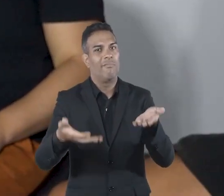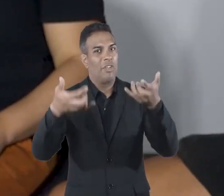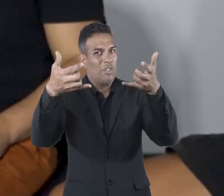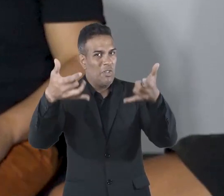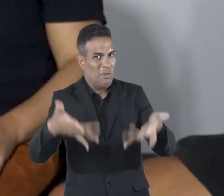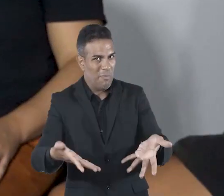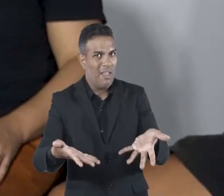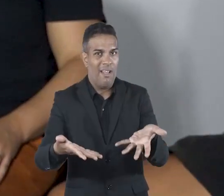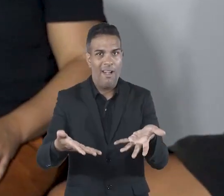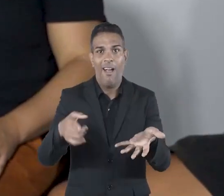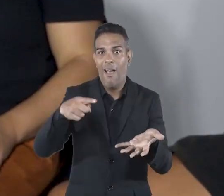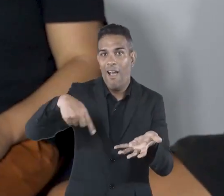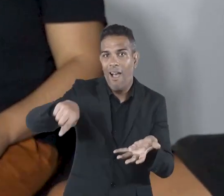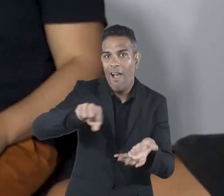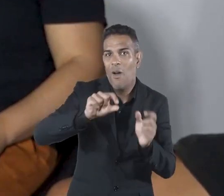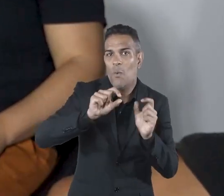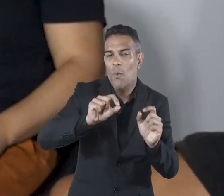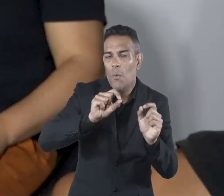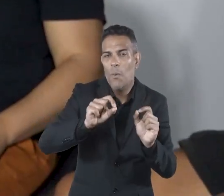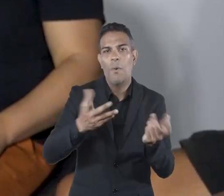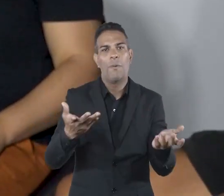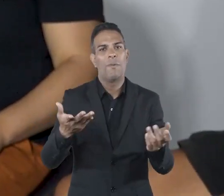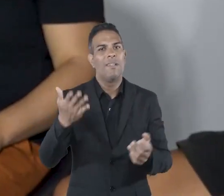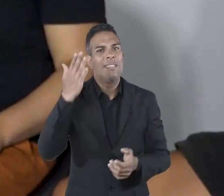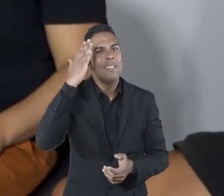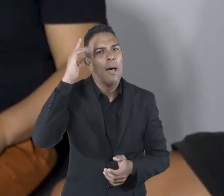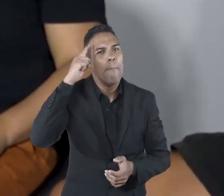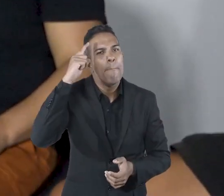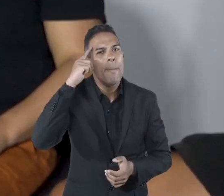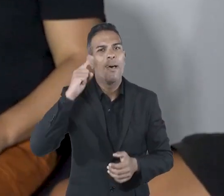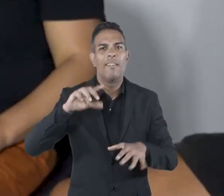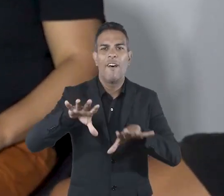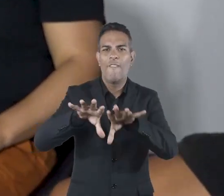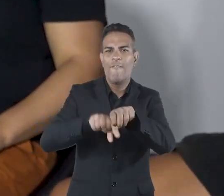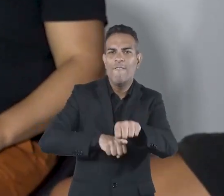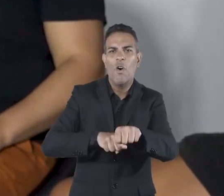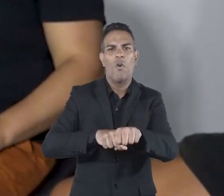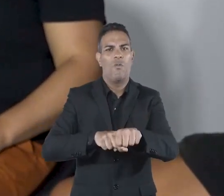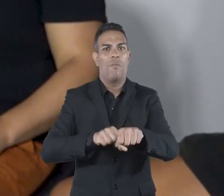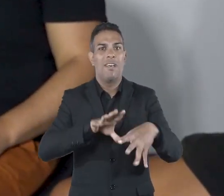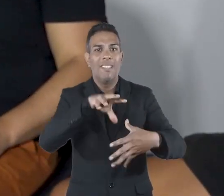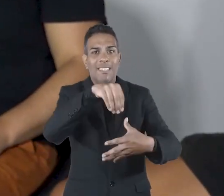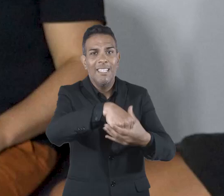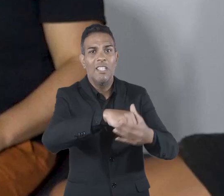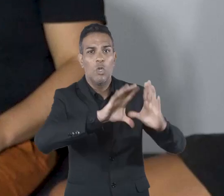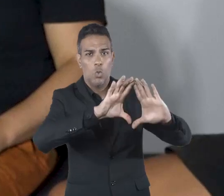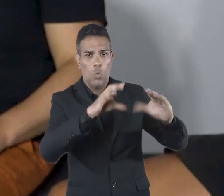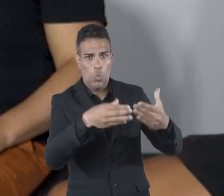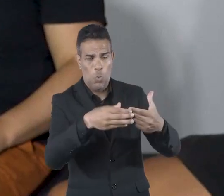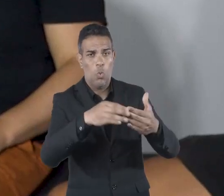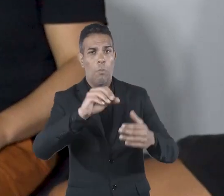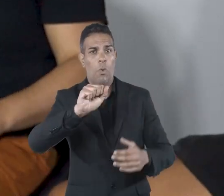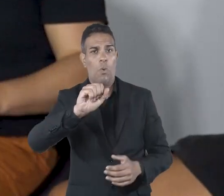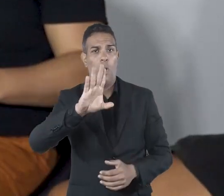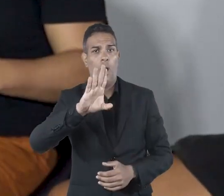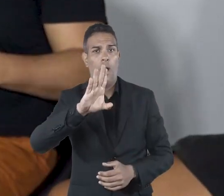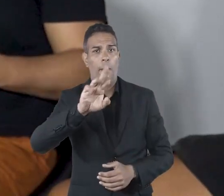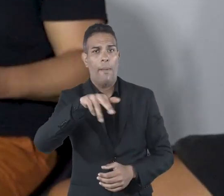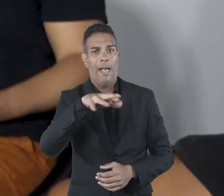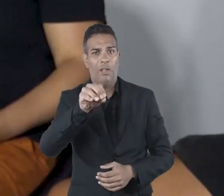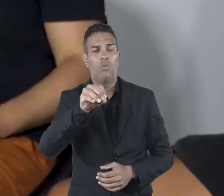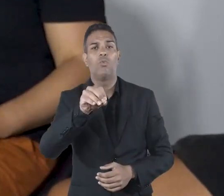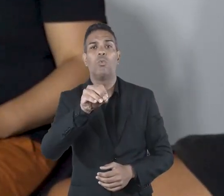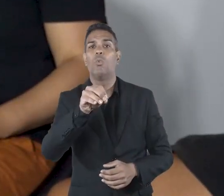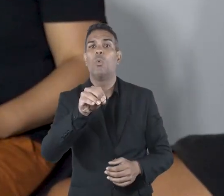das capacitações do Abraço, que de repente pode me complementar, mas acho que quando a gente pensa na formação do Abraço Cultural, a